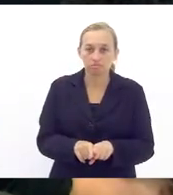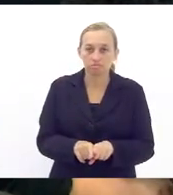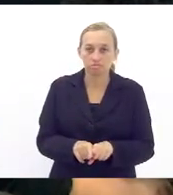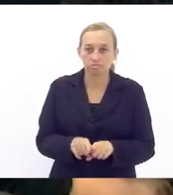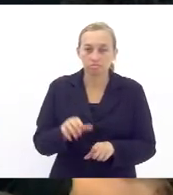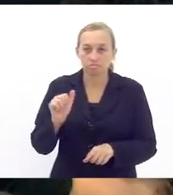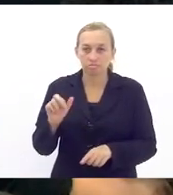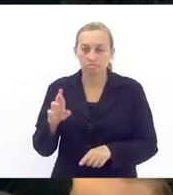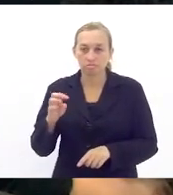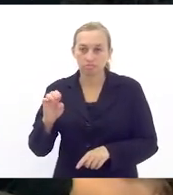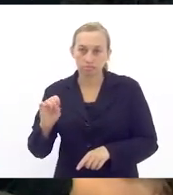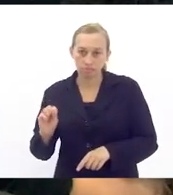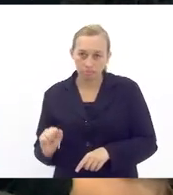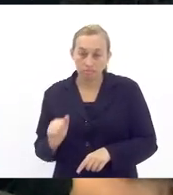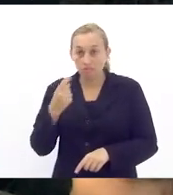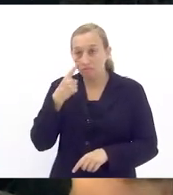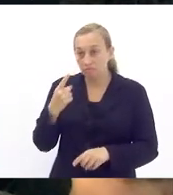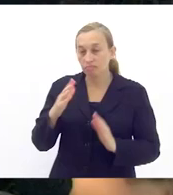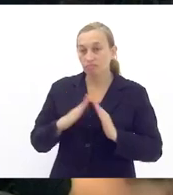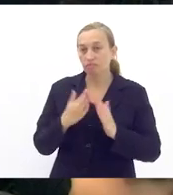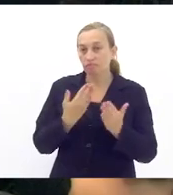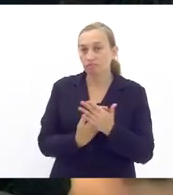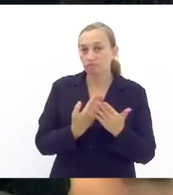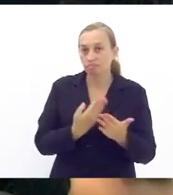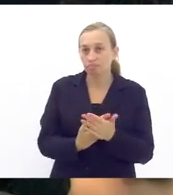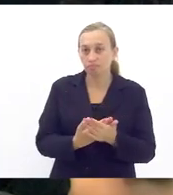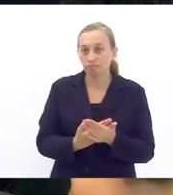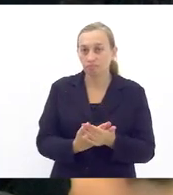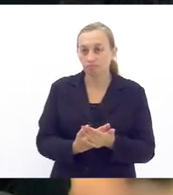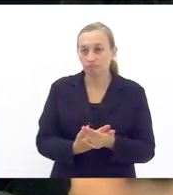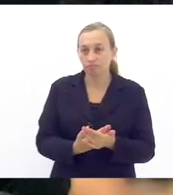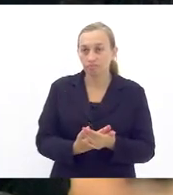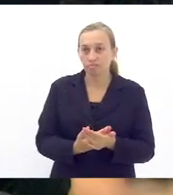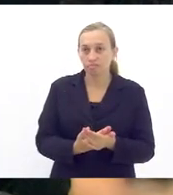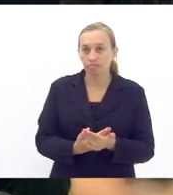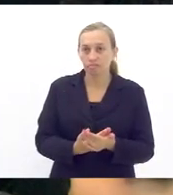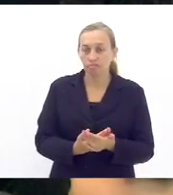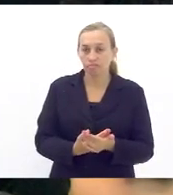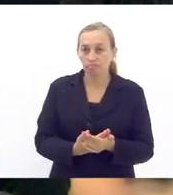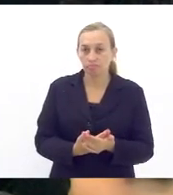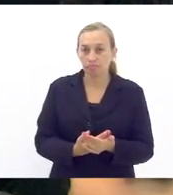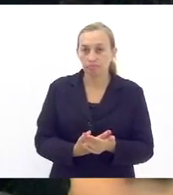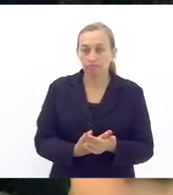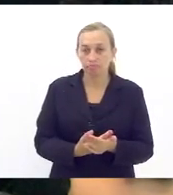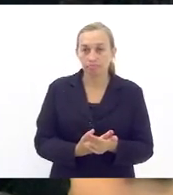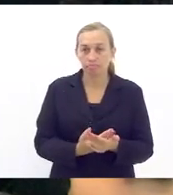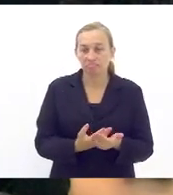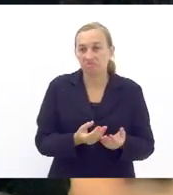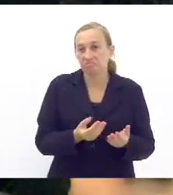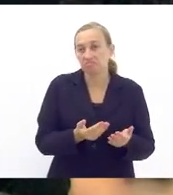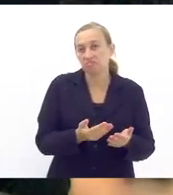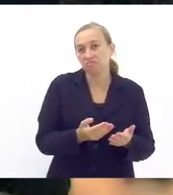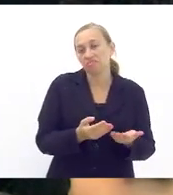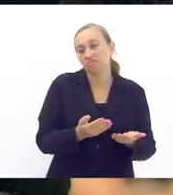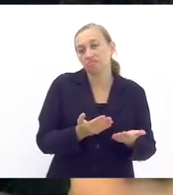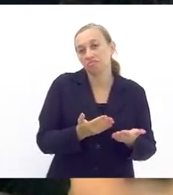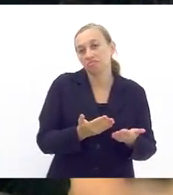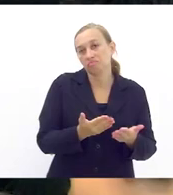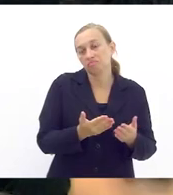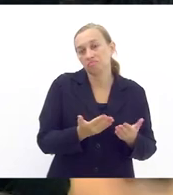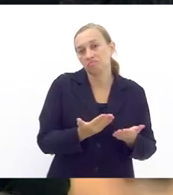artes cênicas ver uma escola naquele estágio de sucateamento tendo a sua infraestrutura